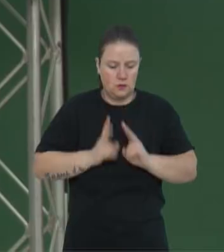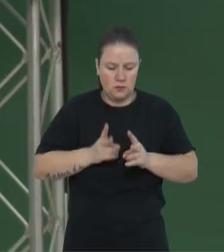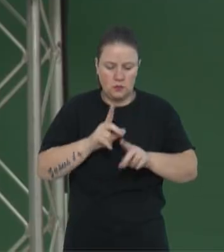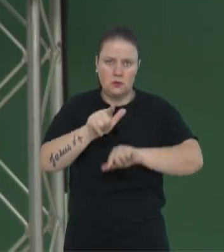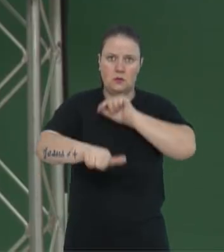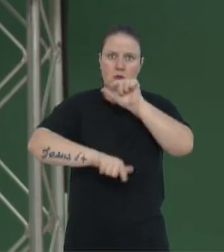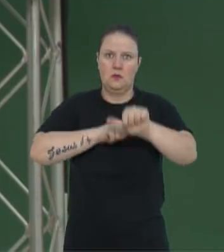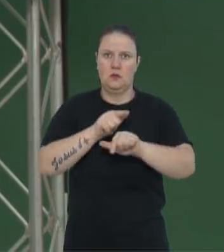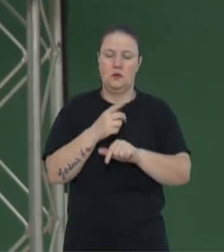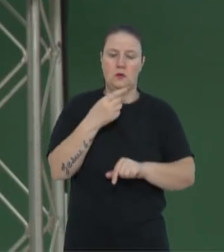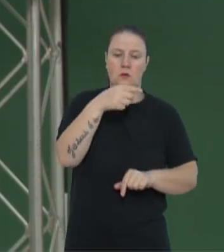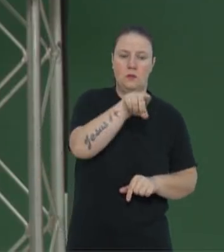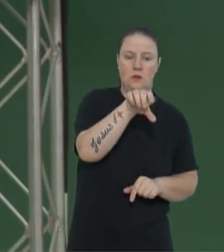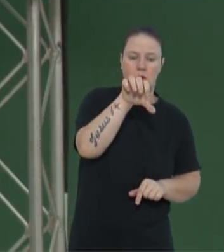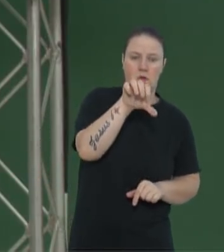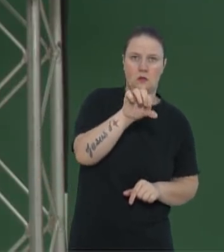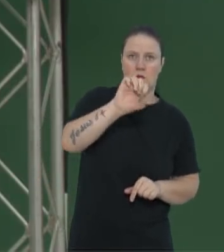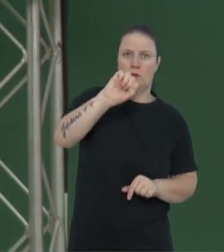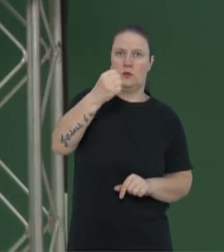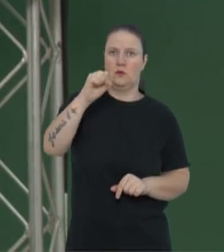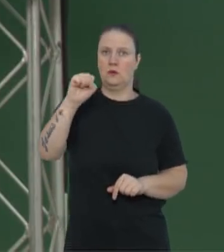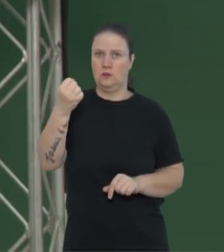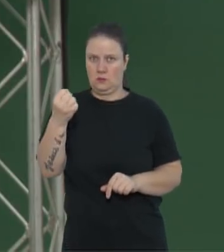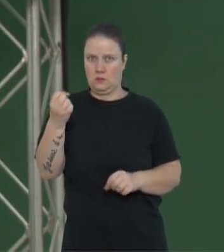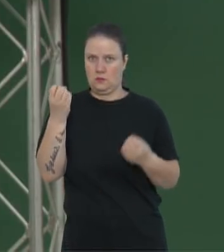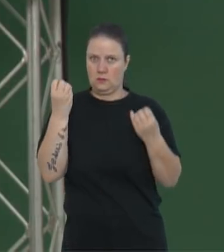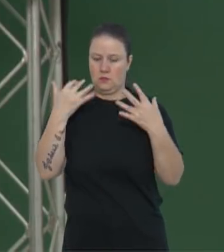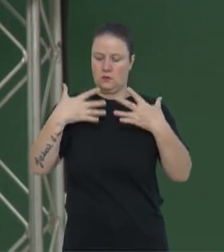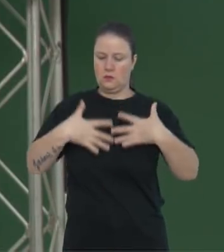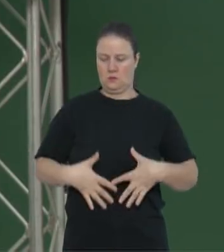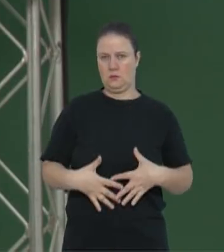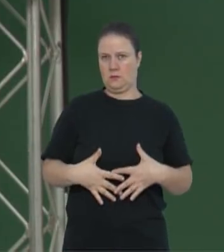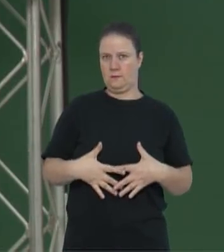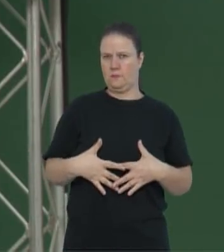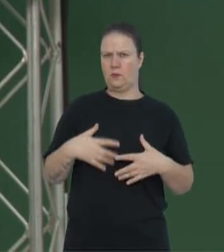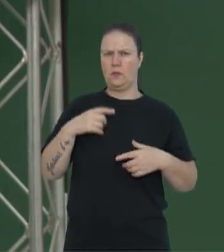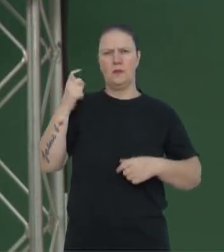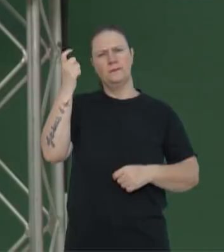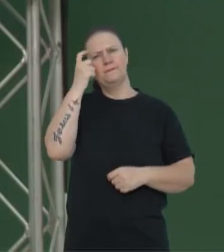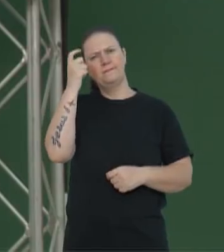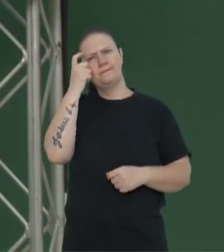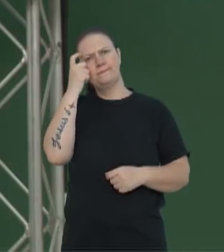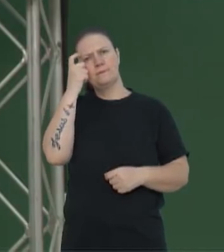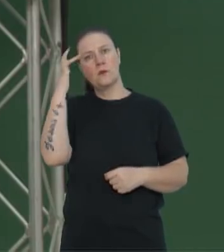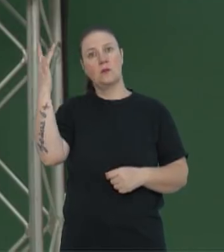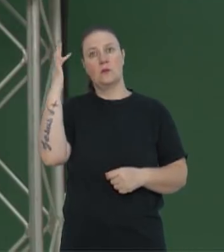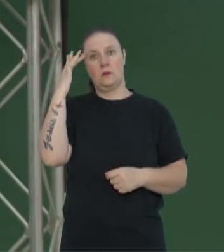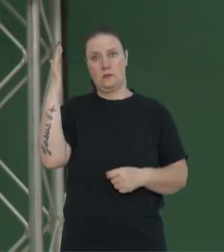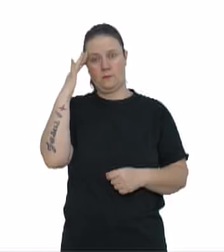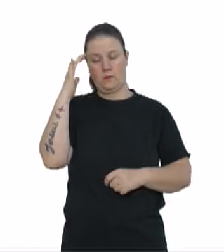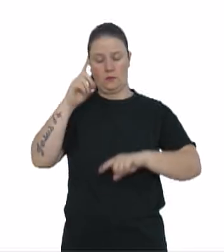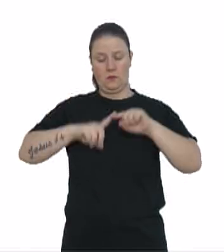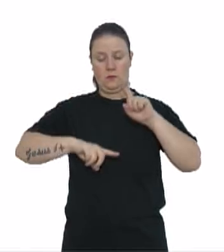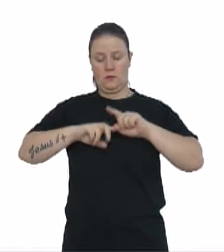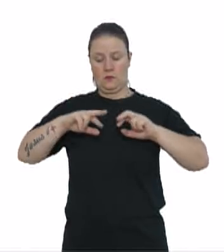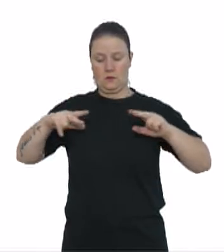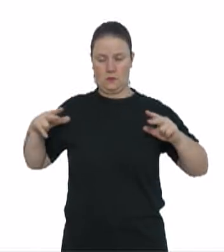de 1988, e eu vou descrever para vocês para ajudar a pensar alguns elementos. Então,